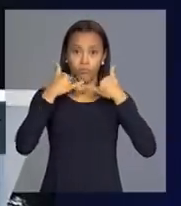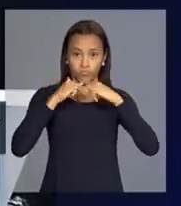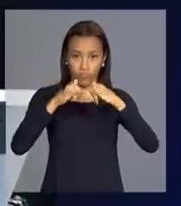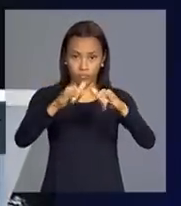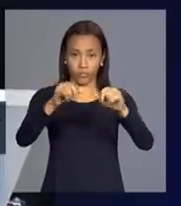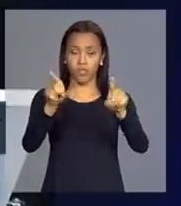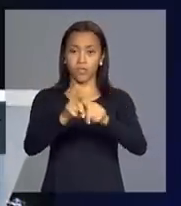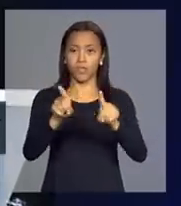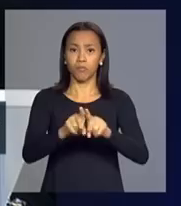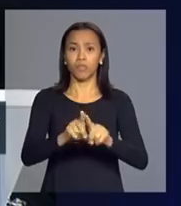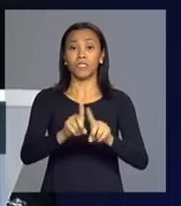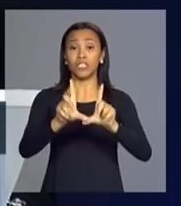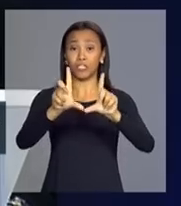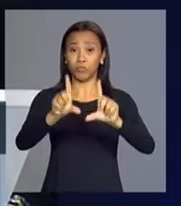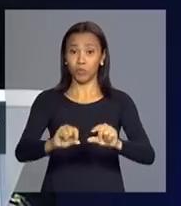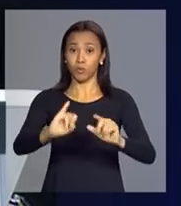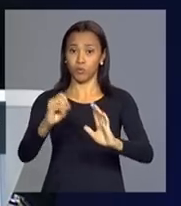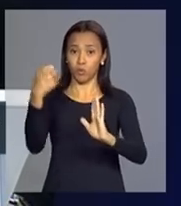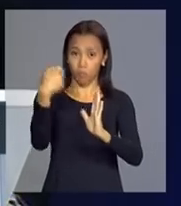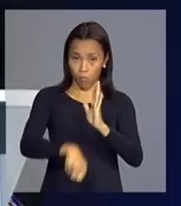desonerando a cesta básica.